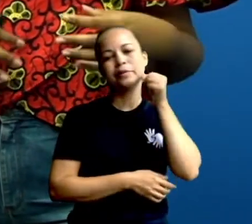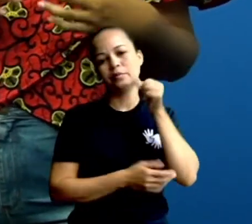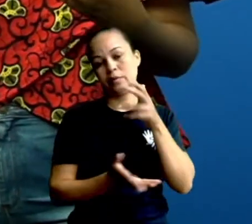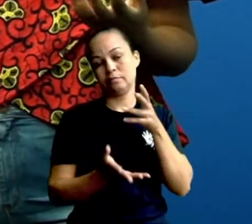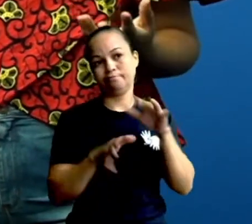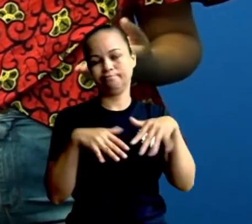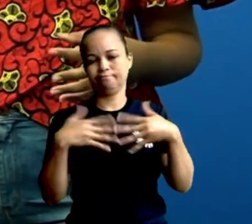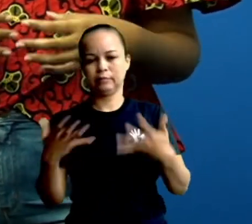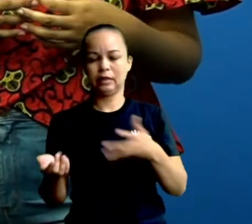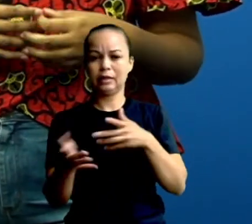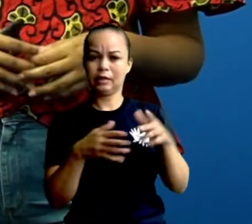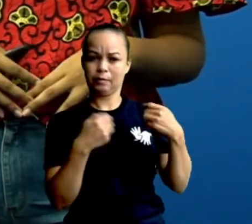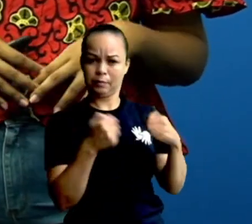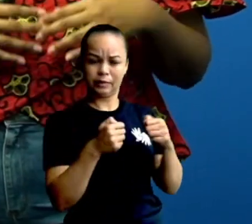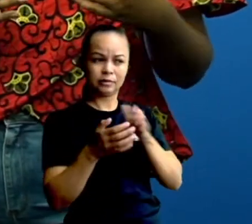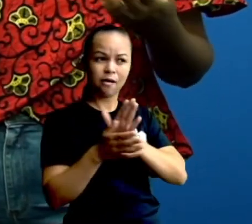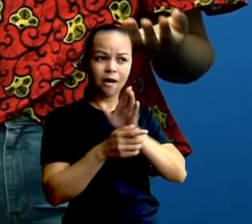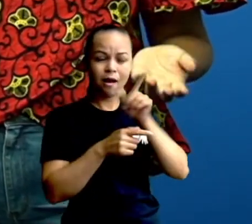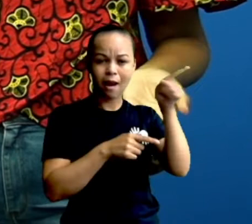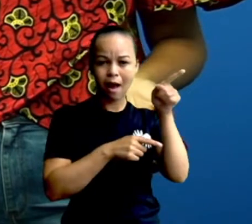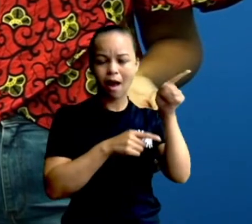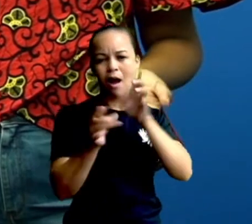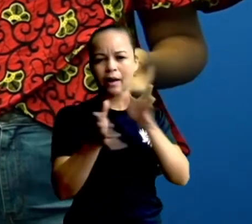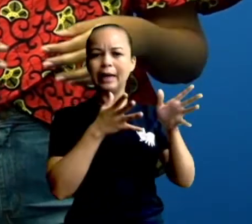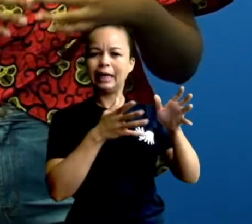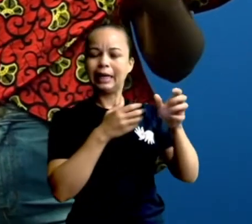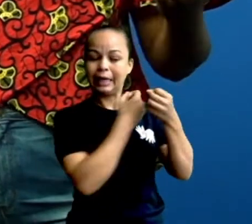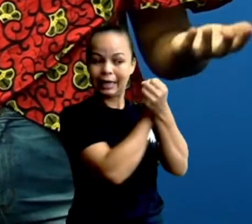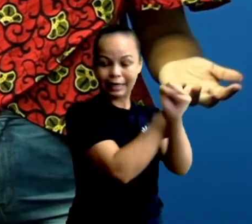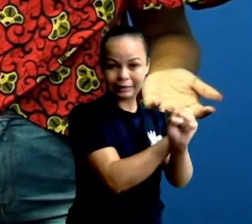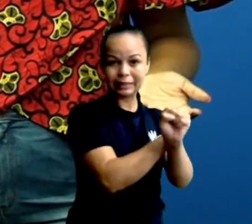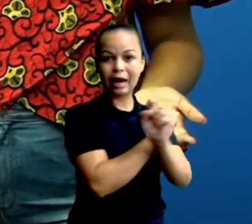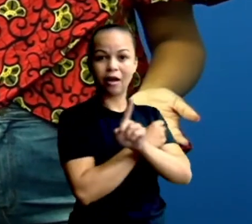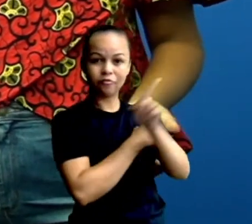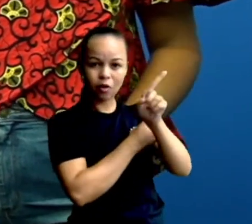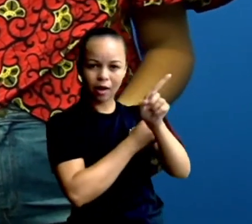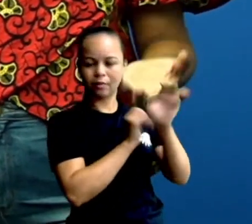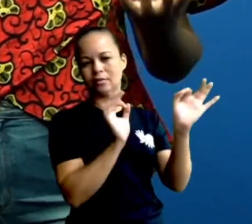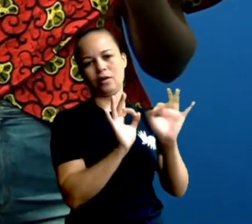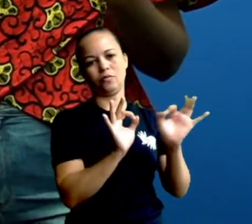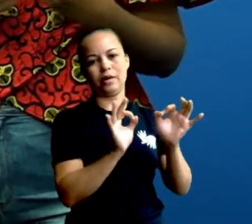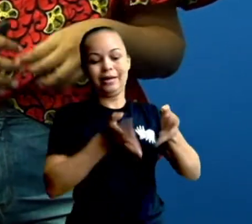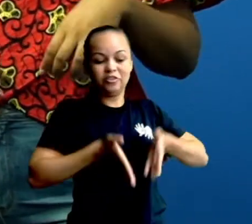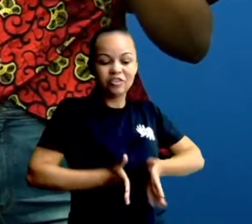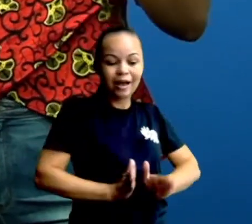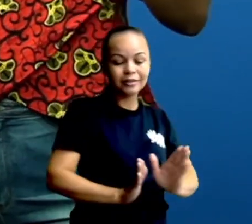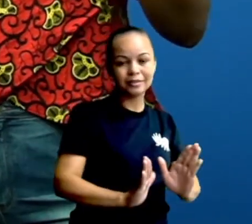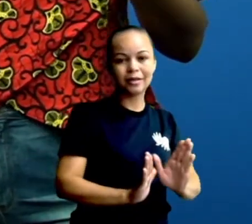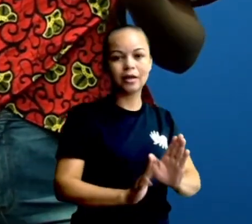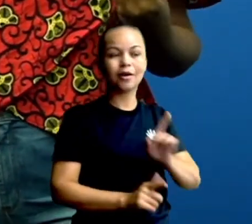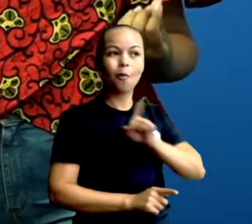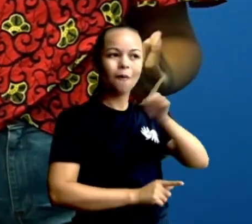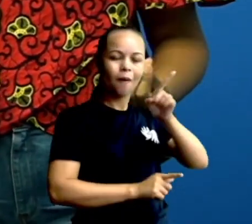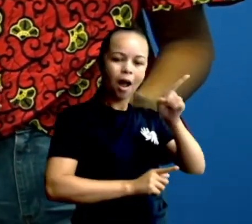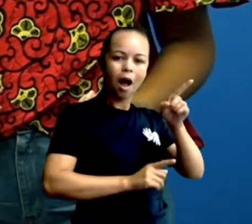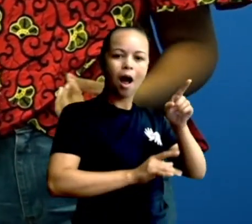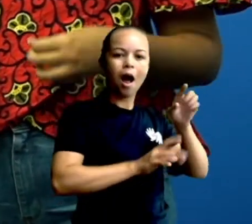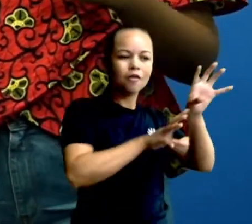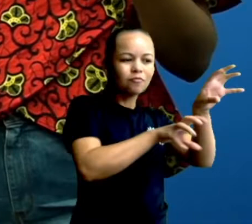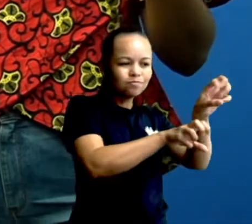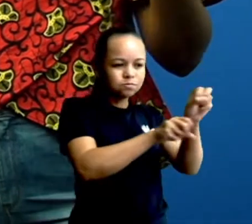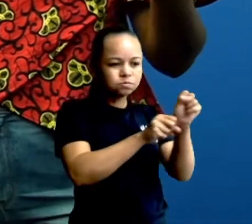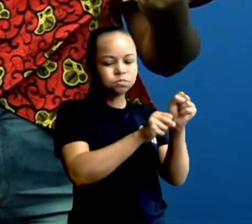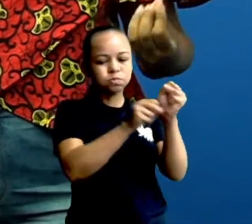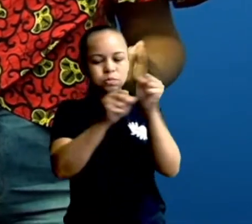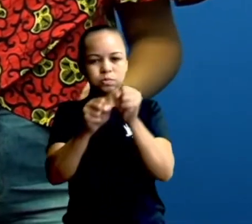África, necessariamente, eles eram escravos, eles não nasceram escravos, eles foram trazidos pelos povos dominadores,